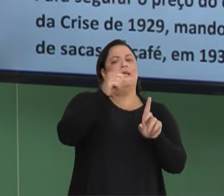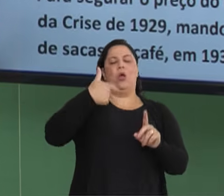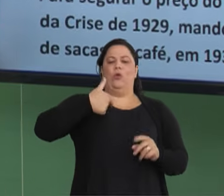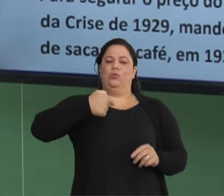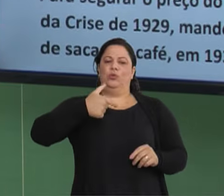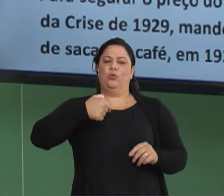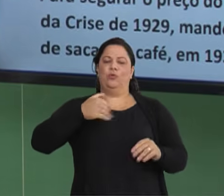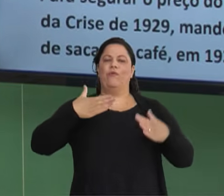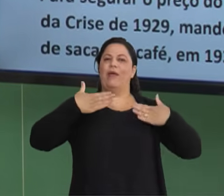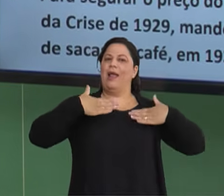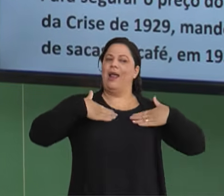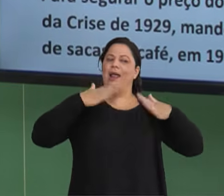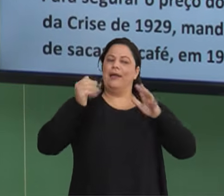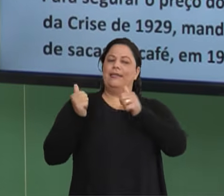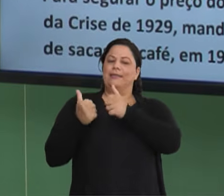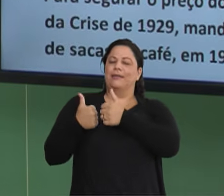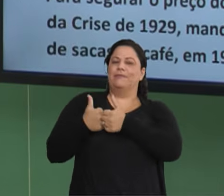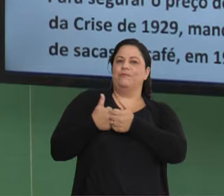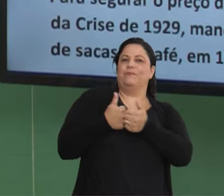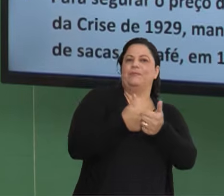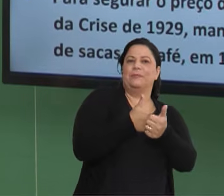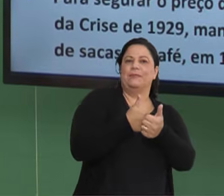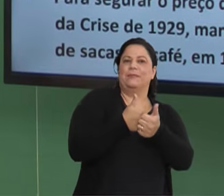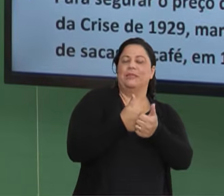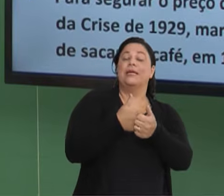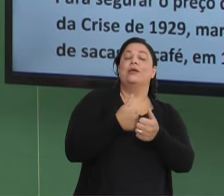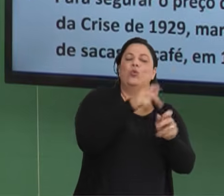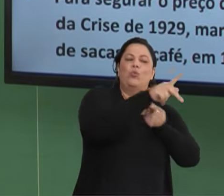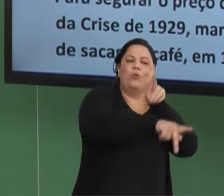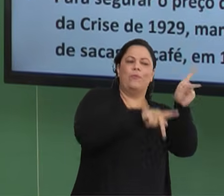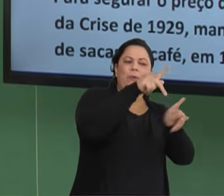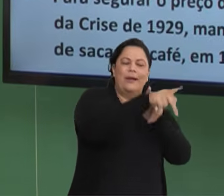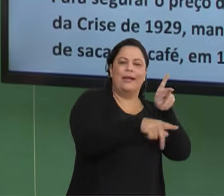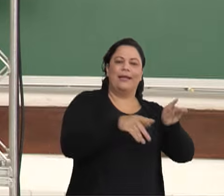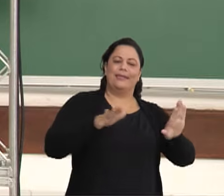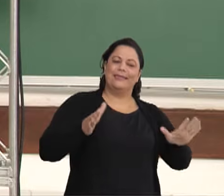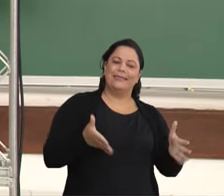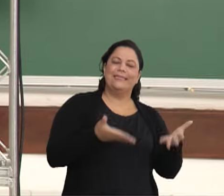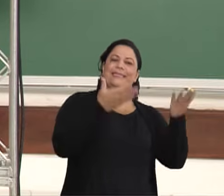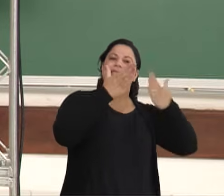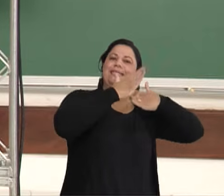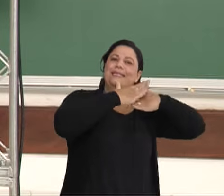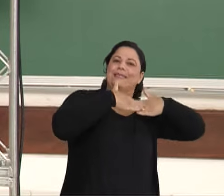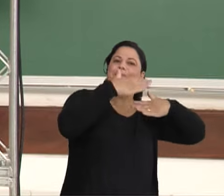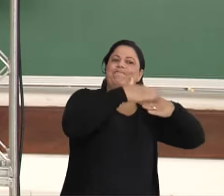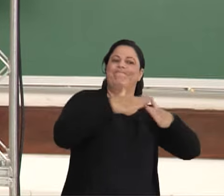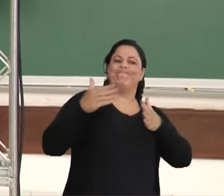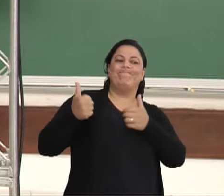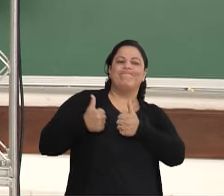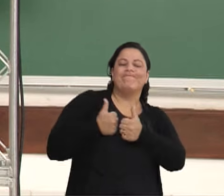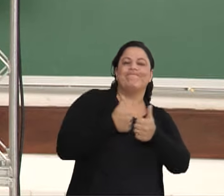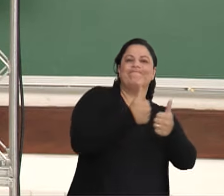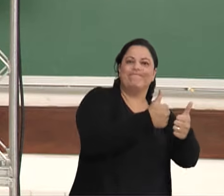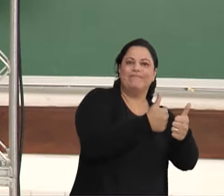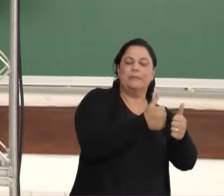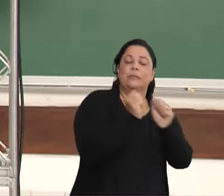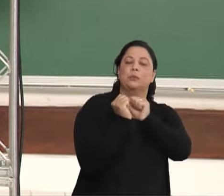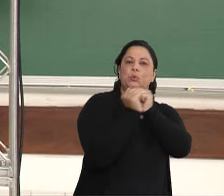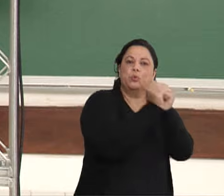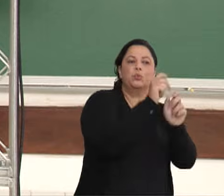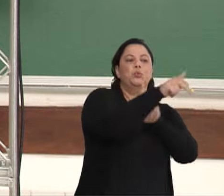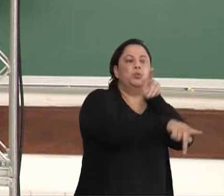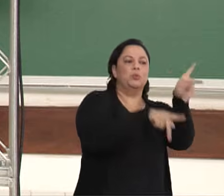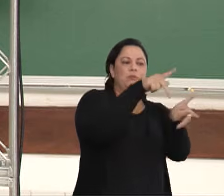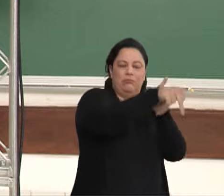população. Isso é bem importante para entender o governo dele. Lembra disso. Getúlio Vargas vai se colocar mais ao lado da população